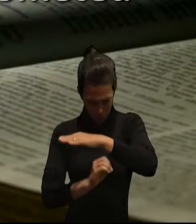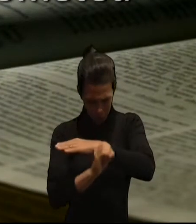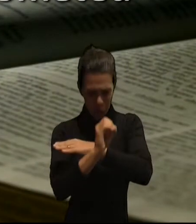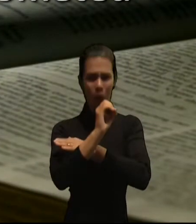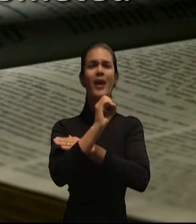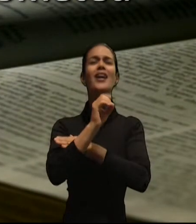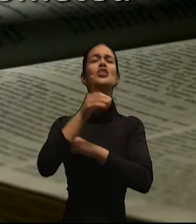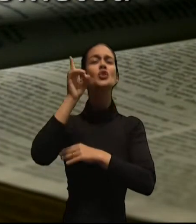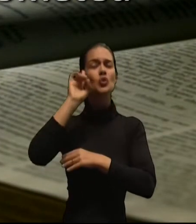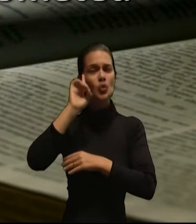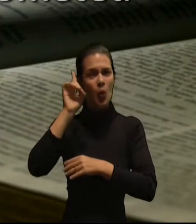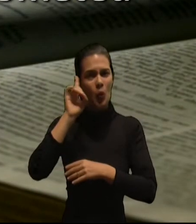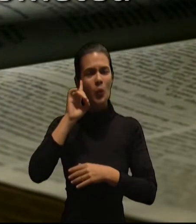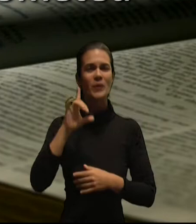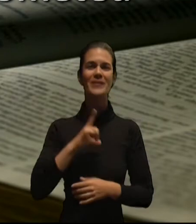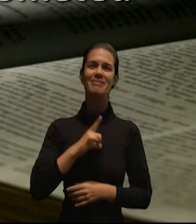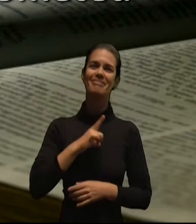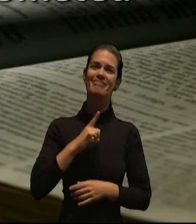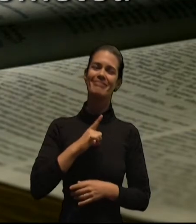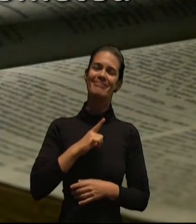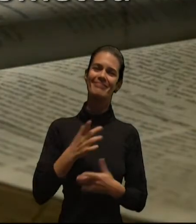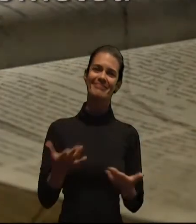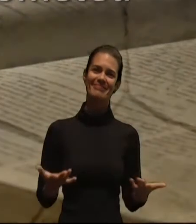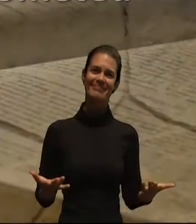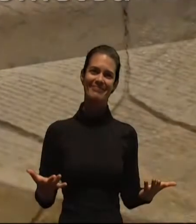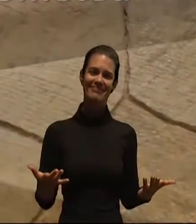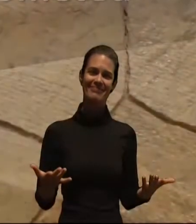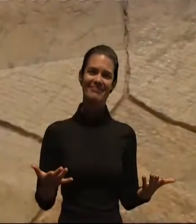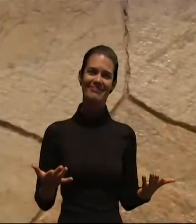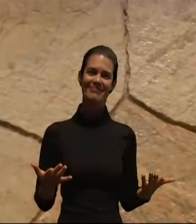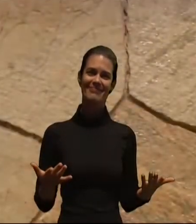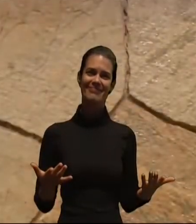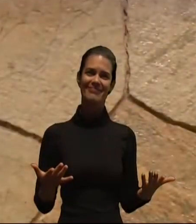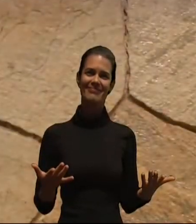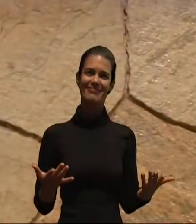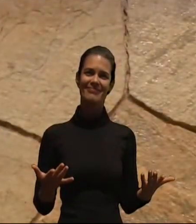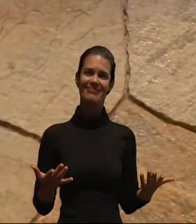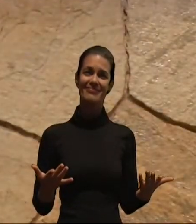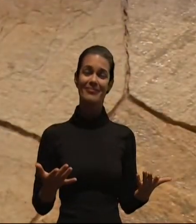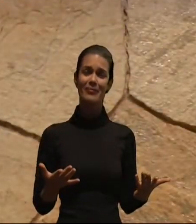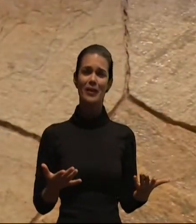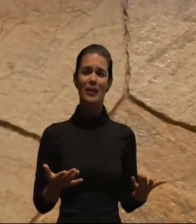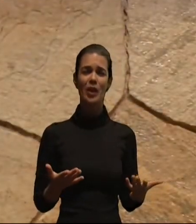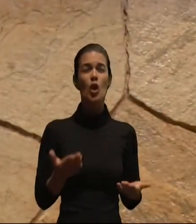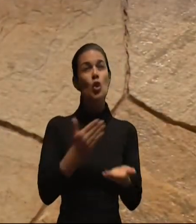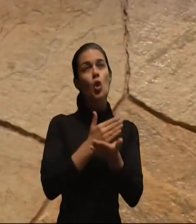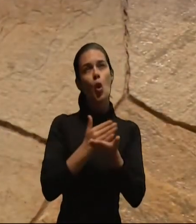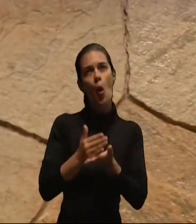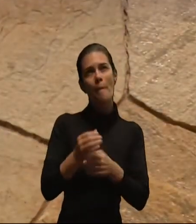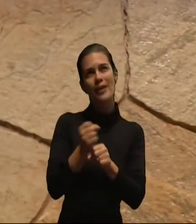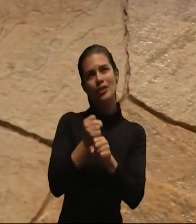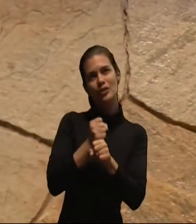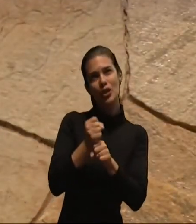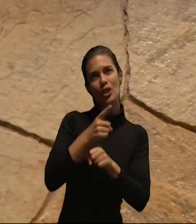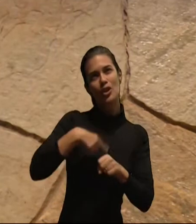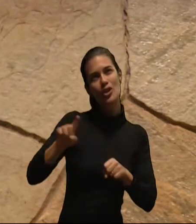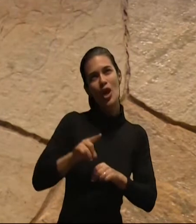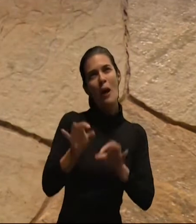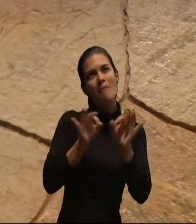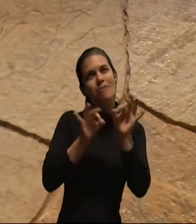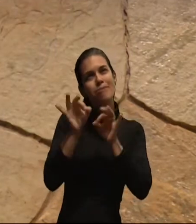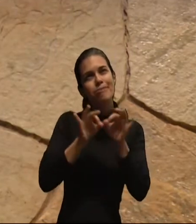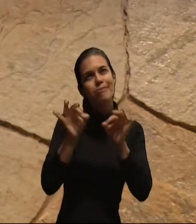que estão sendo reduzidos, tantas coisas que pensávamos fazer, que